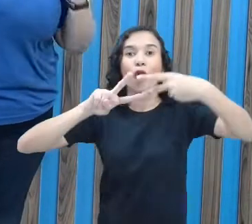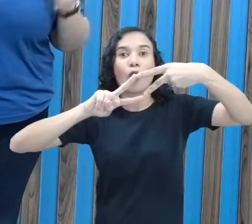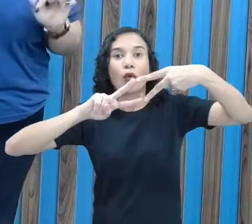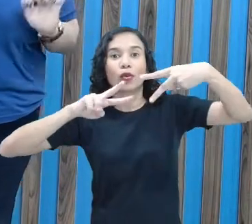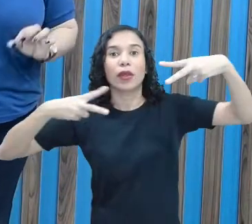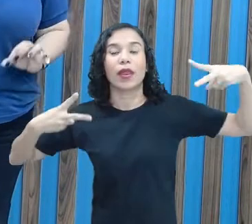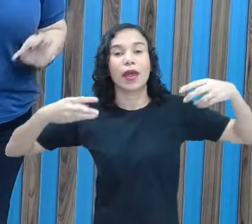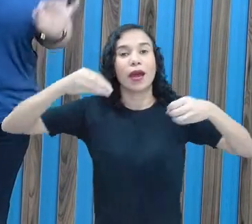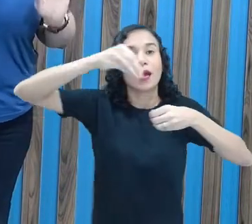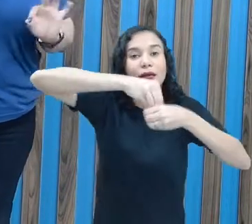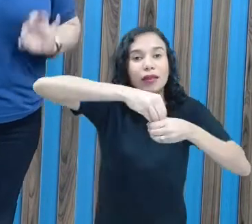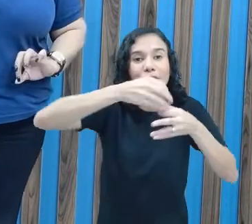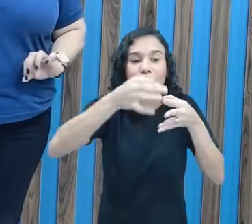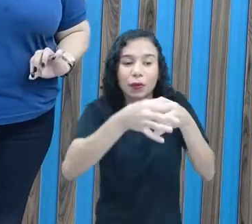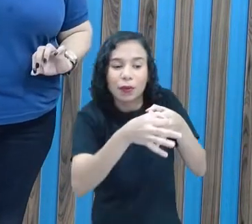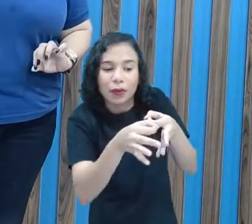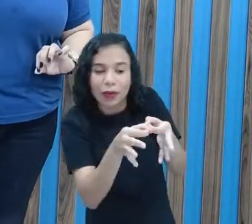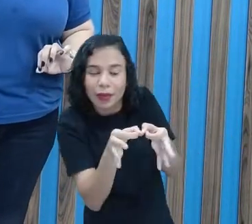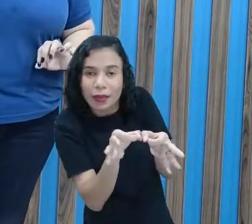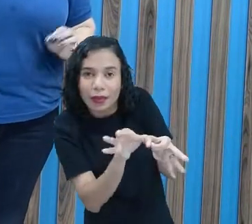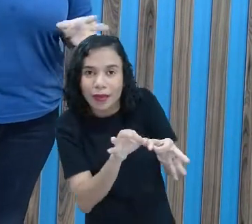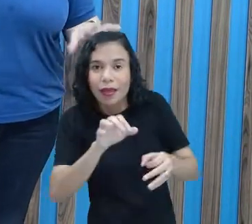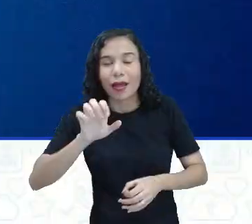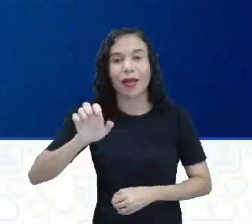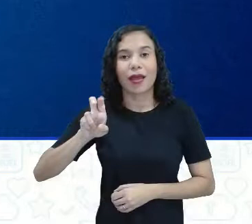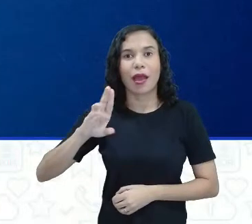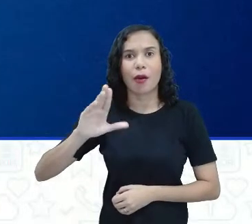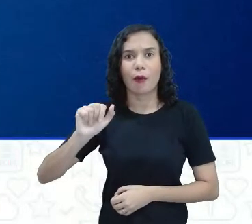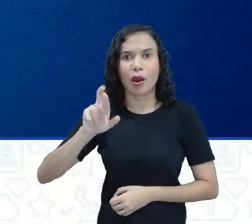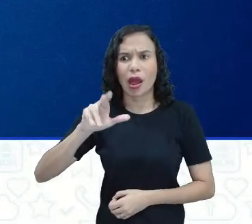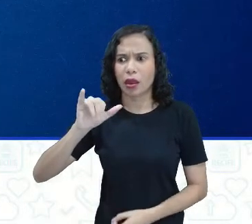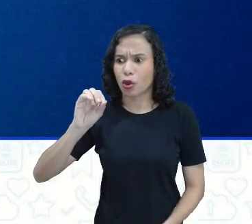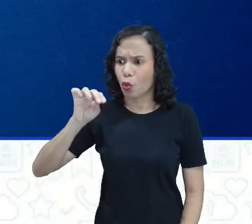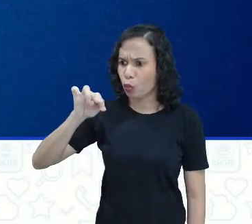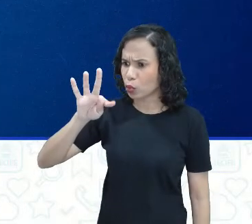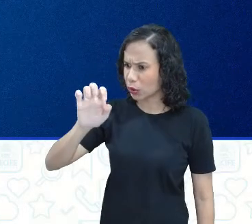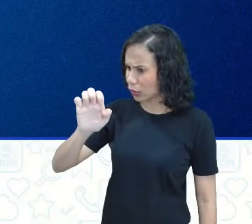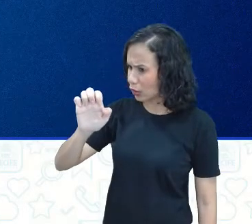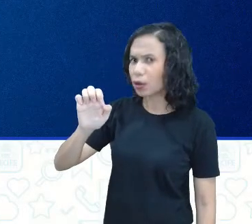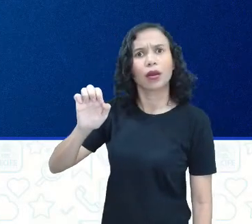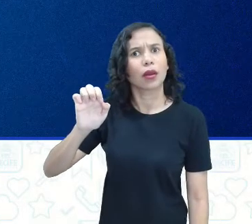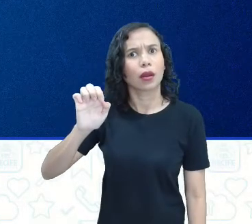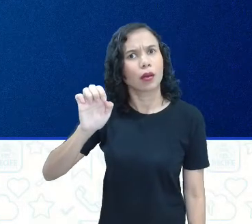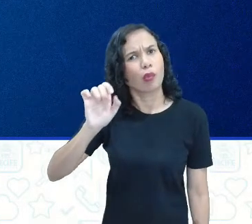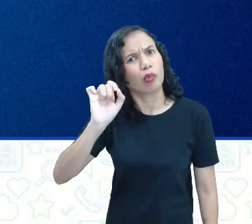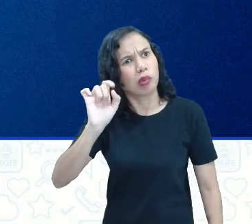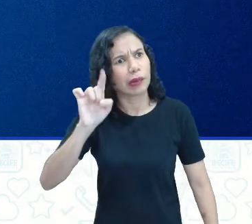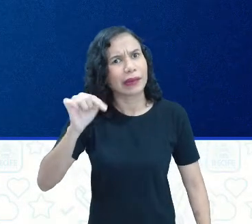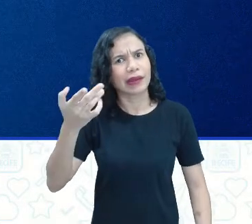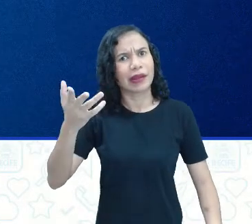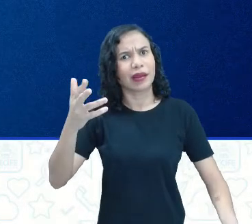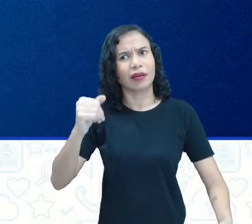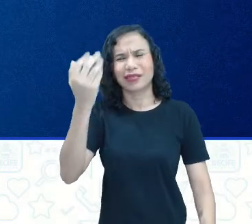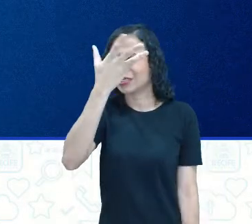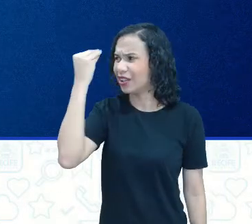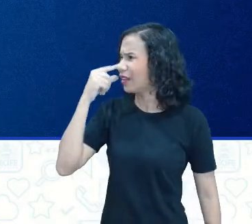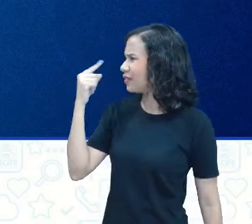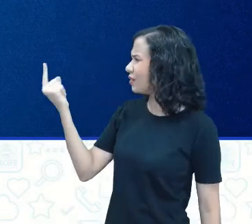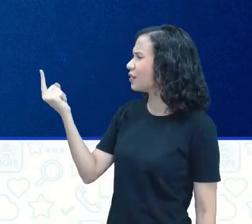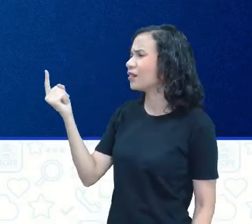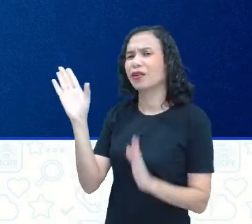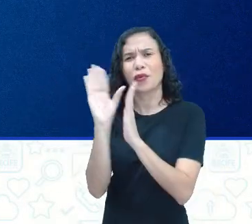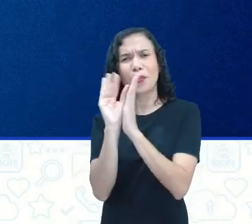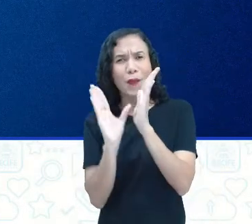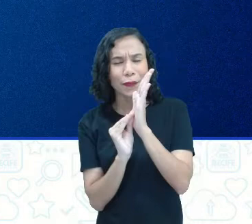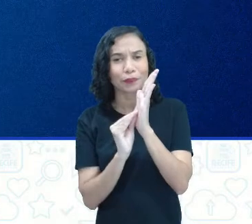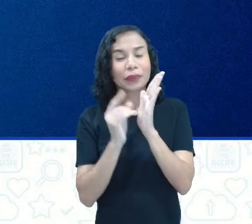na célula eucarionte. Eita, célula eucarionte. Vixe Maria, professora, já me esqueci desse negócio.